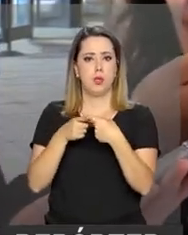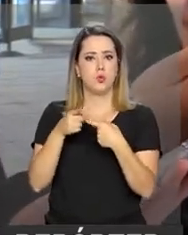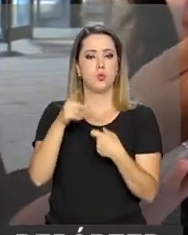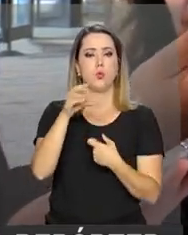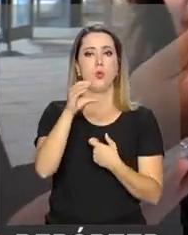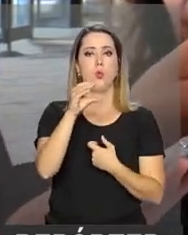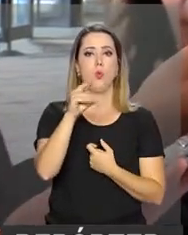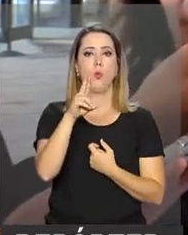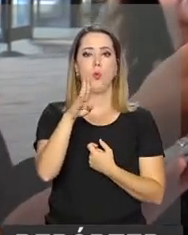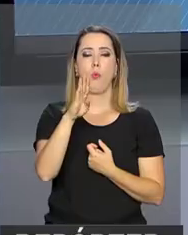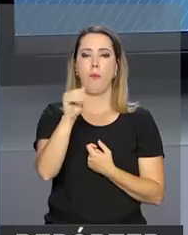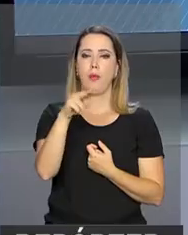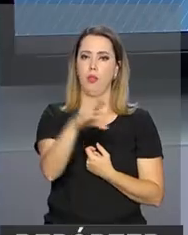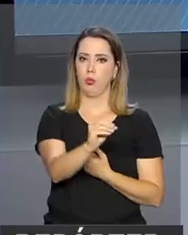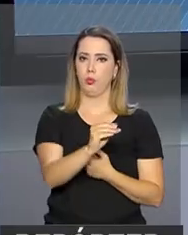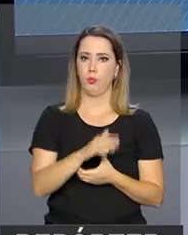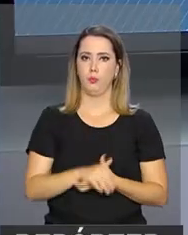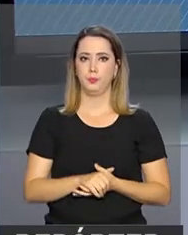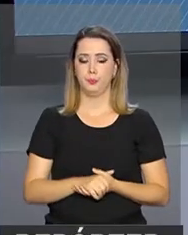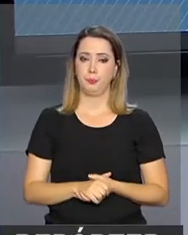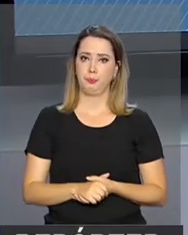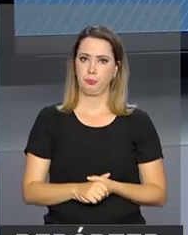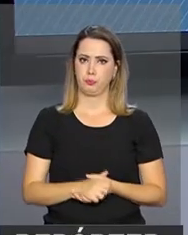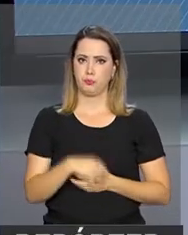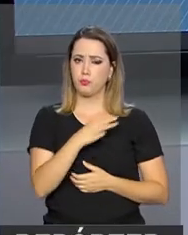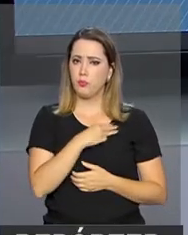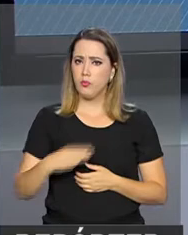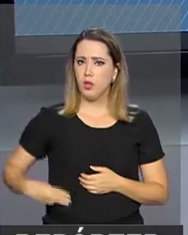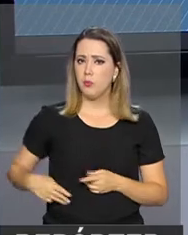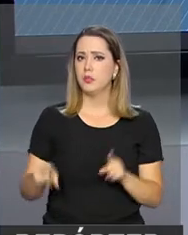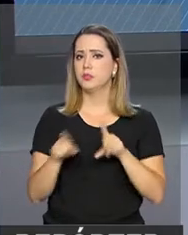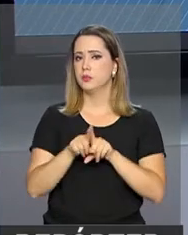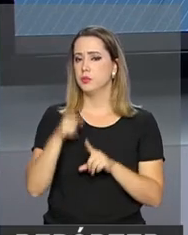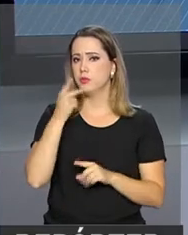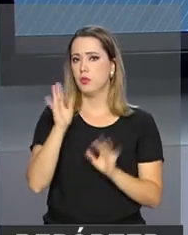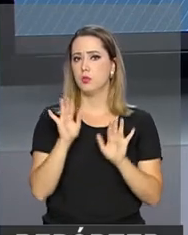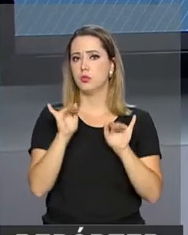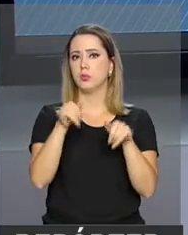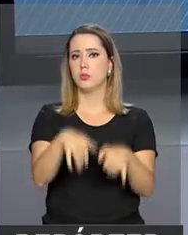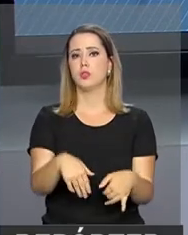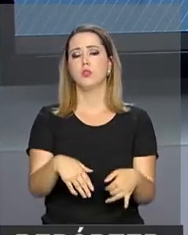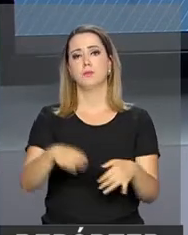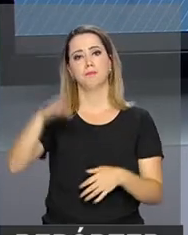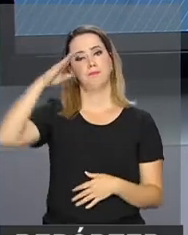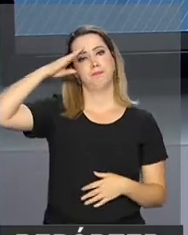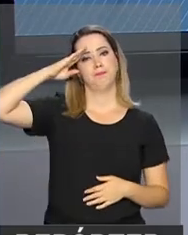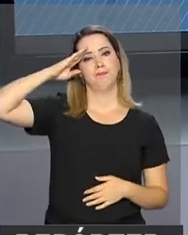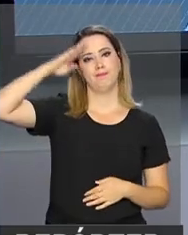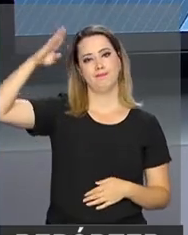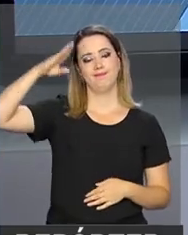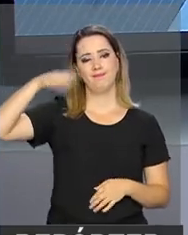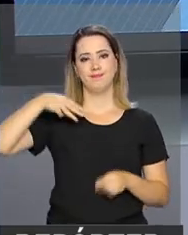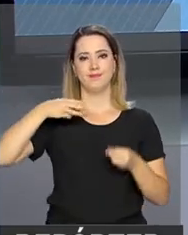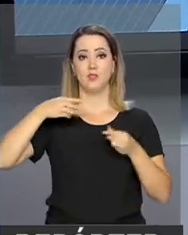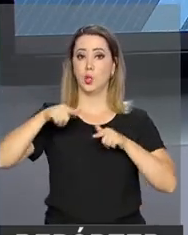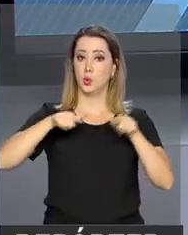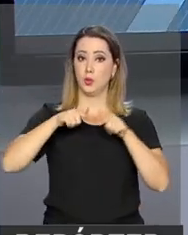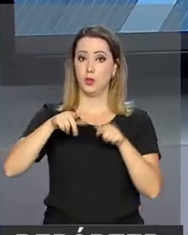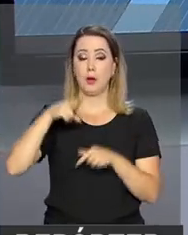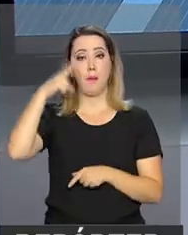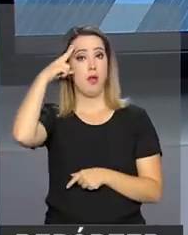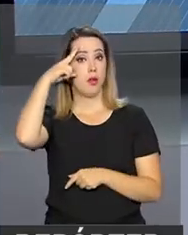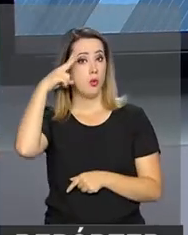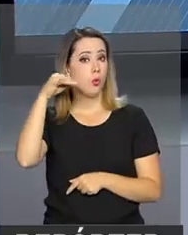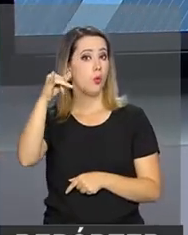para cumprir o acordado. E o ministro falou também sobre o fim da missão militar brasileira no Haiti. Barros disse